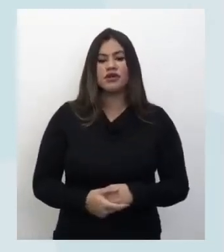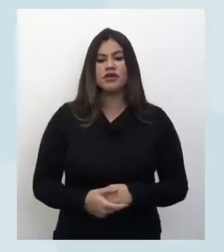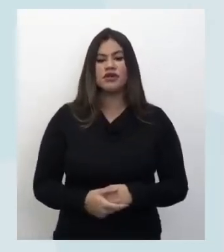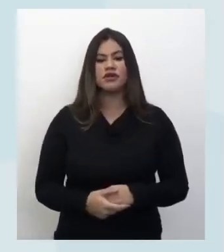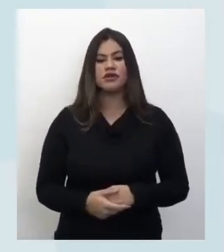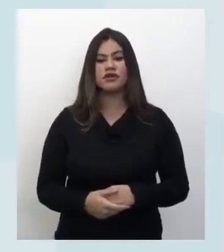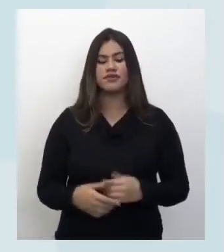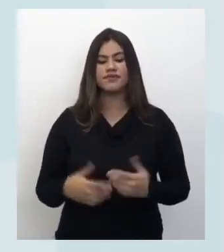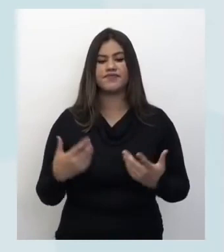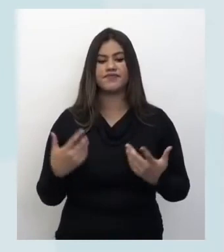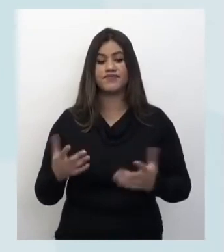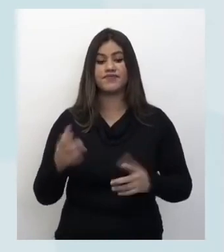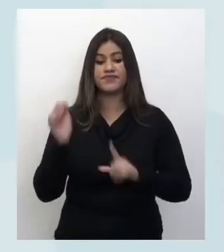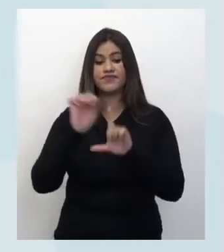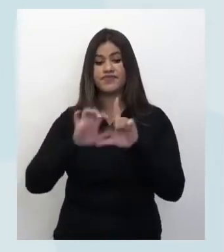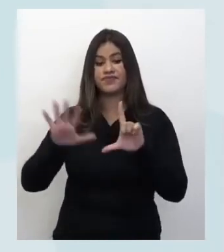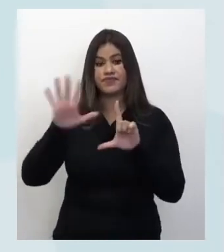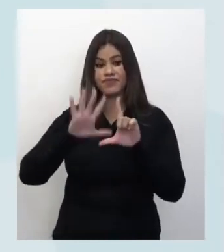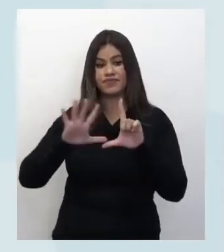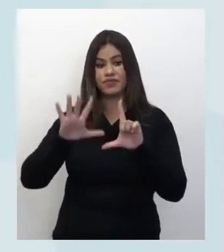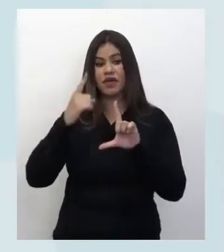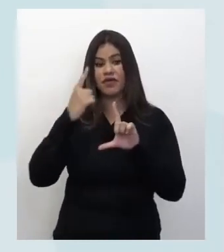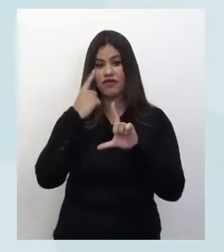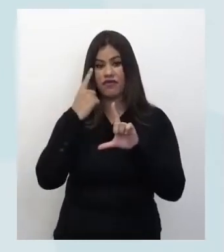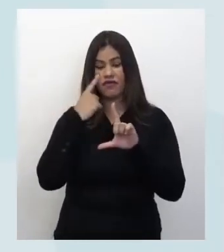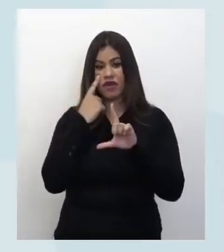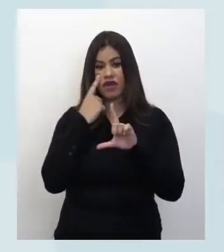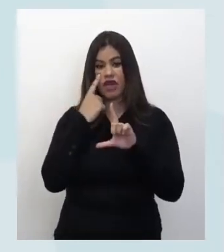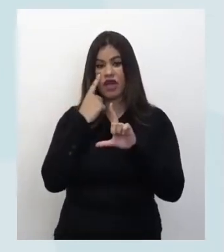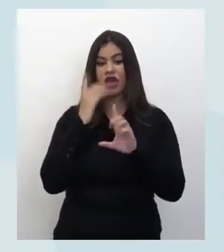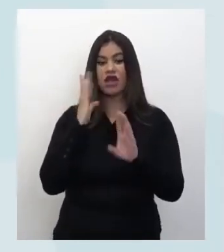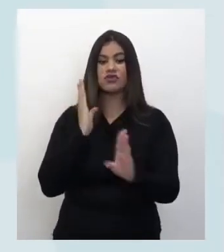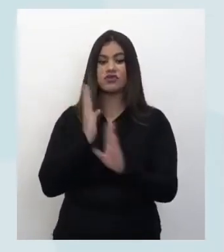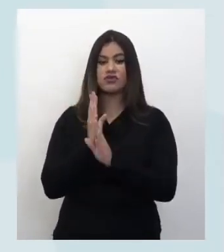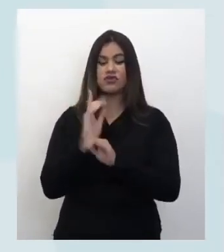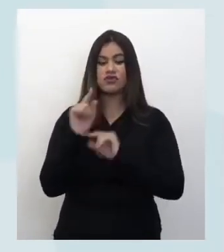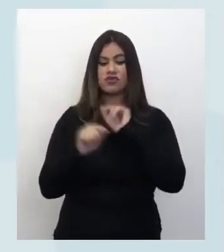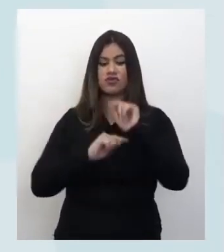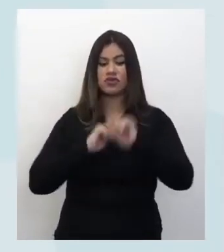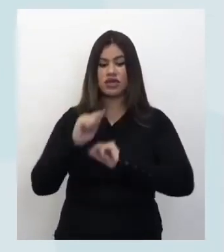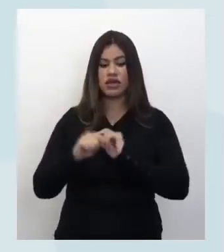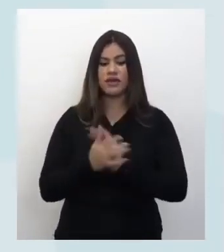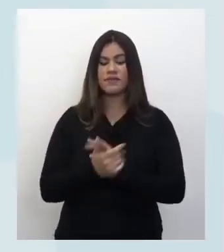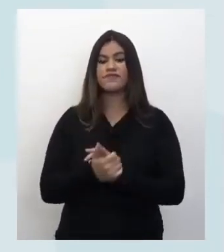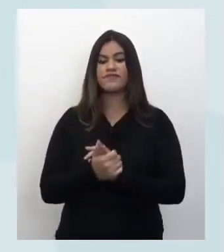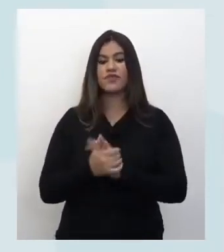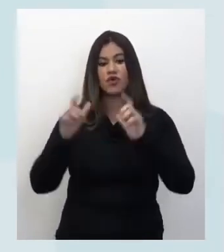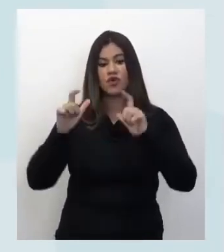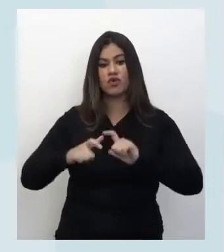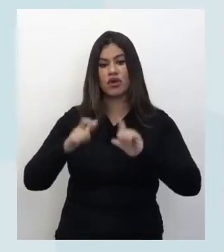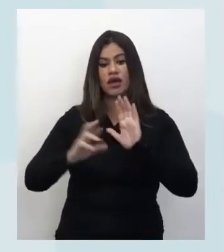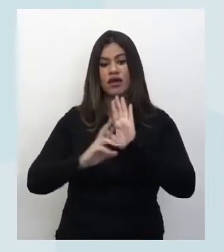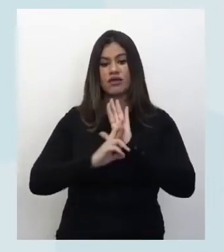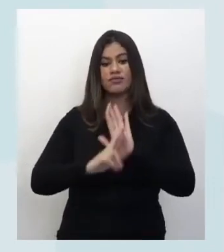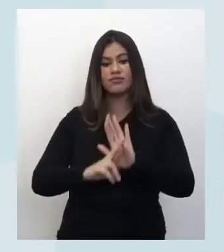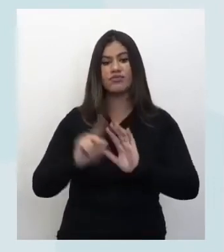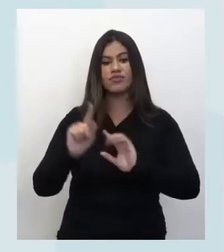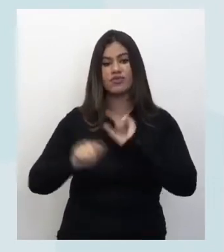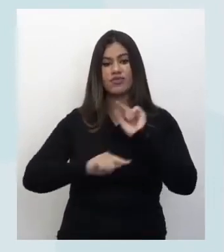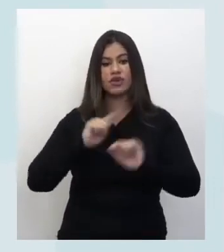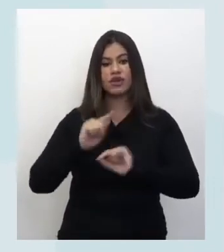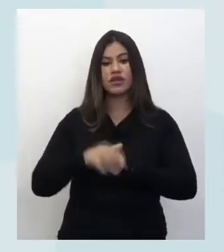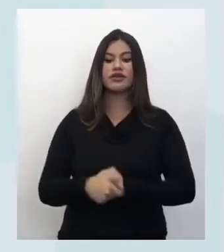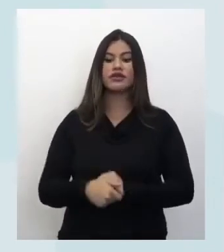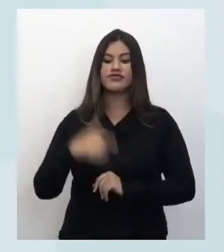que é possível identificar a partir da observação da imagem? Você sabe qual é o local representado? No nosso